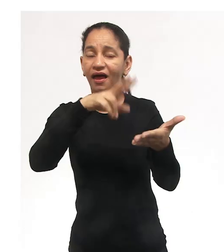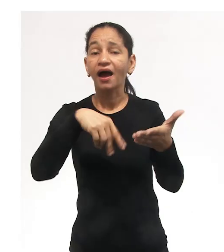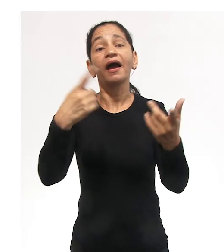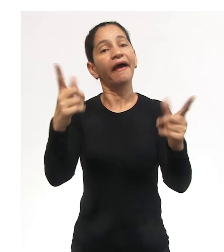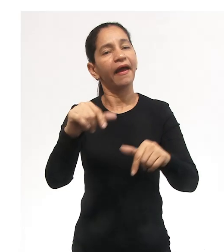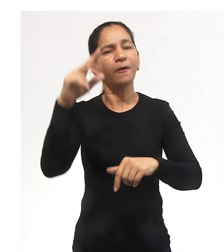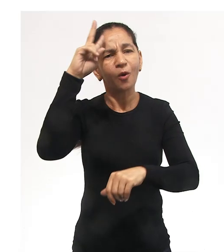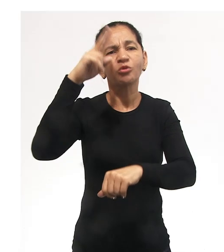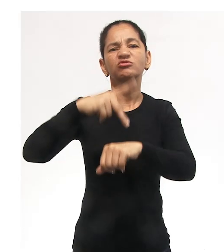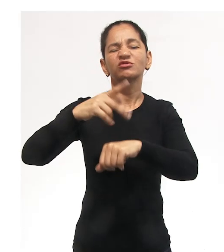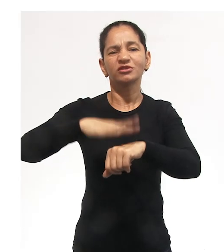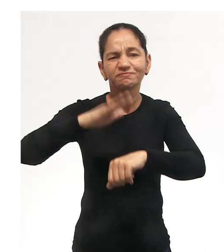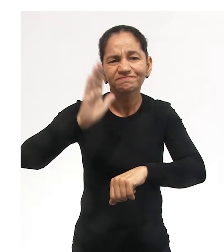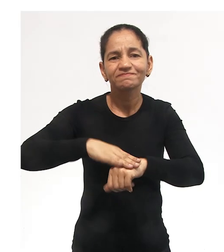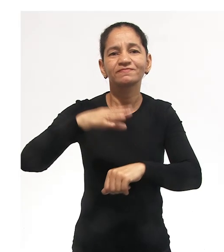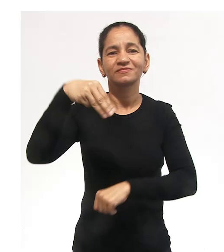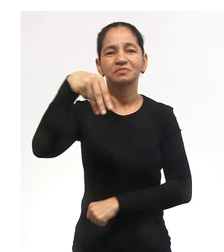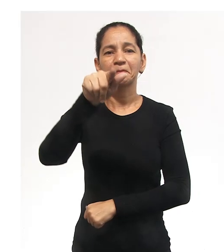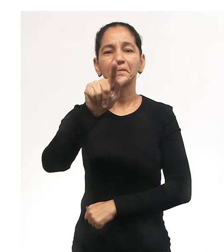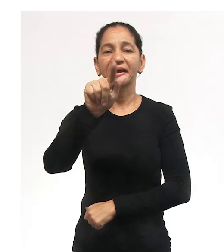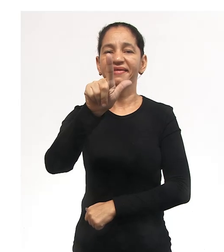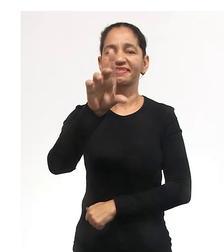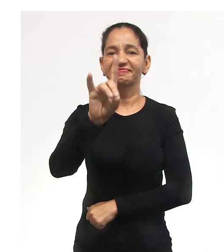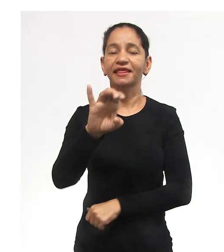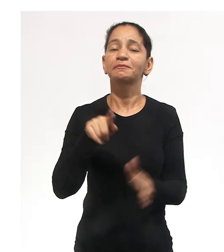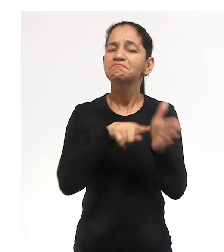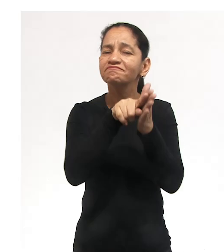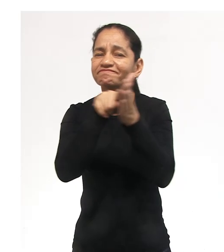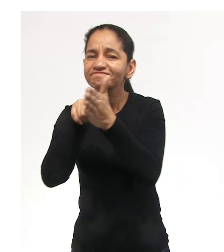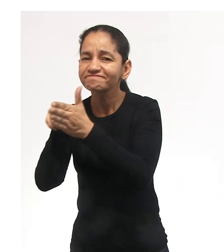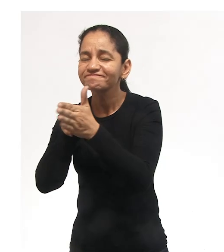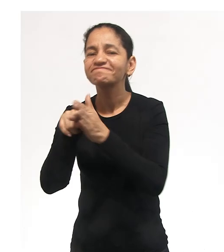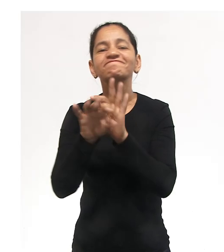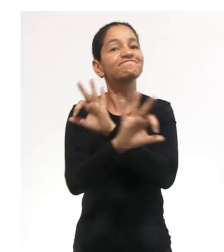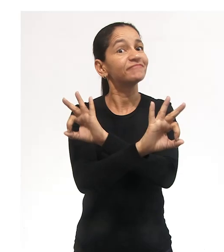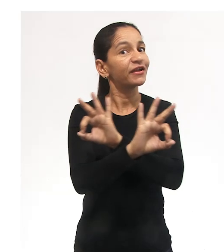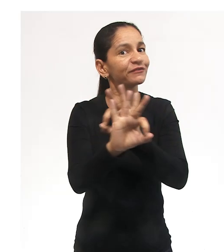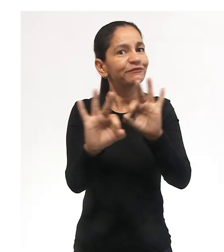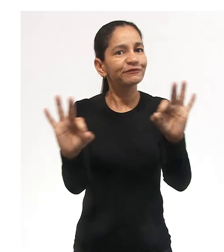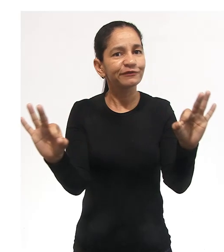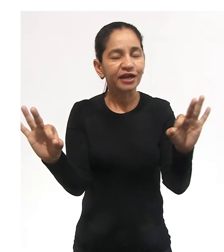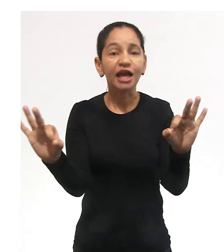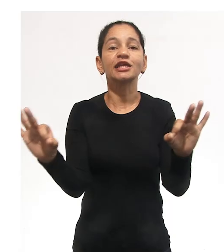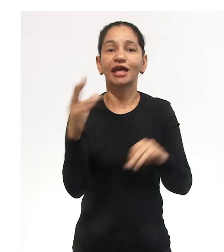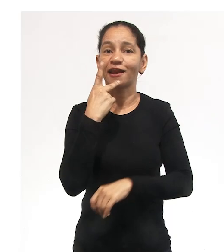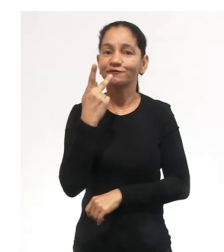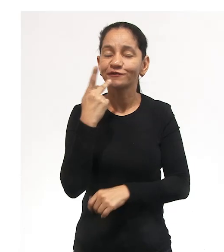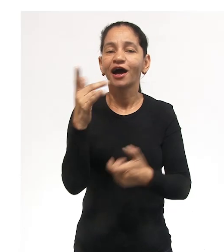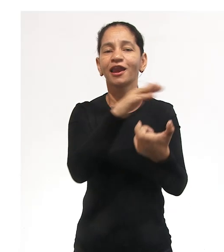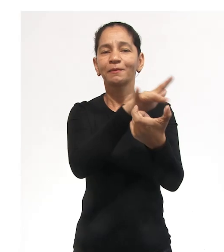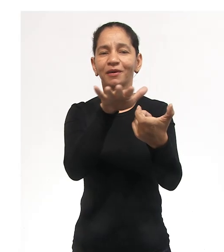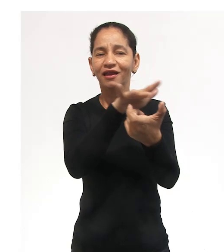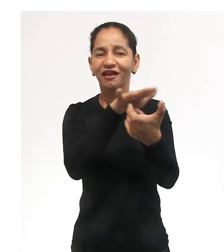trago a Magda Soares, né, que é uma pesquisadora que escreve sobre letramento e, na